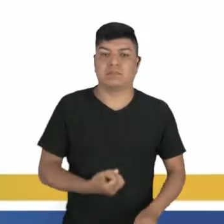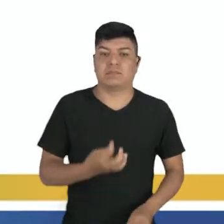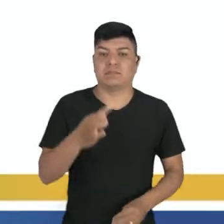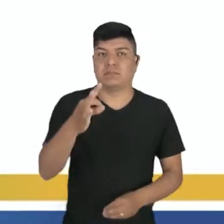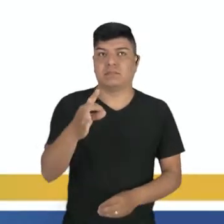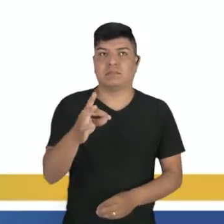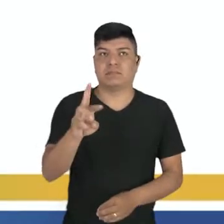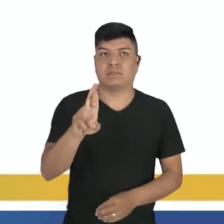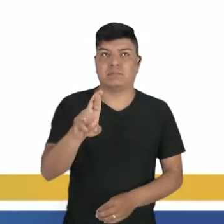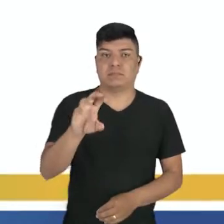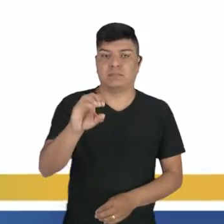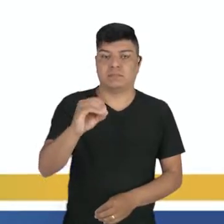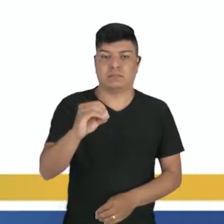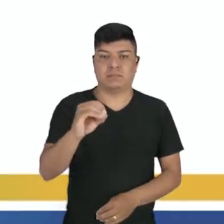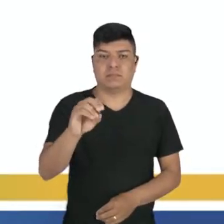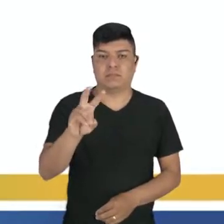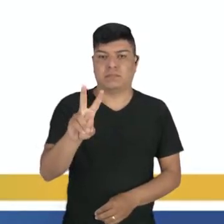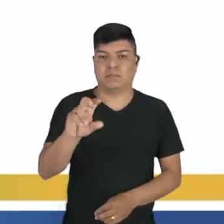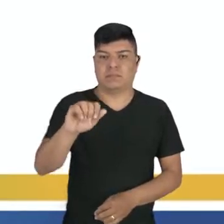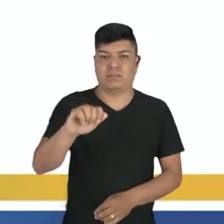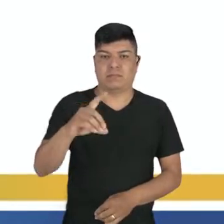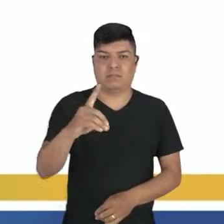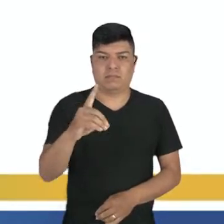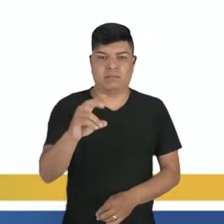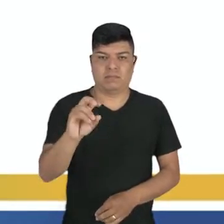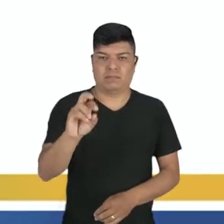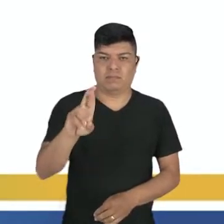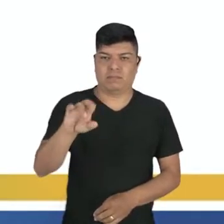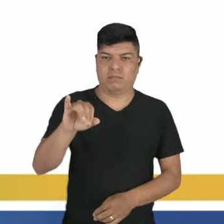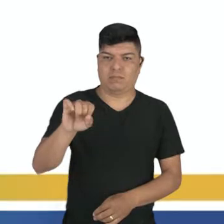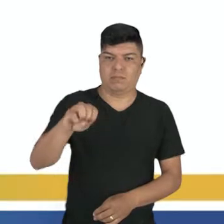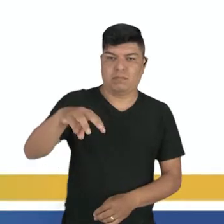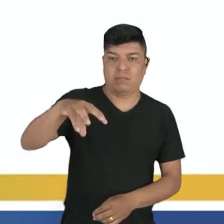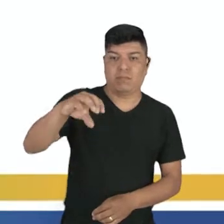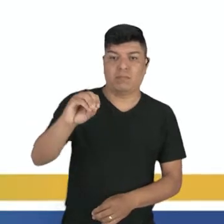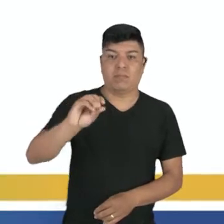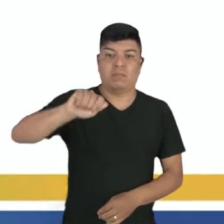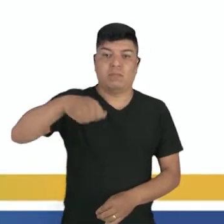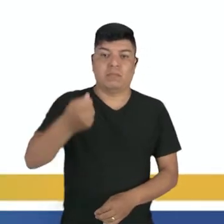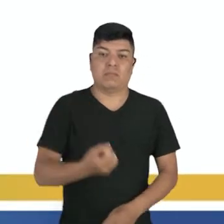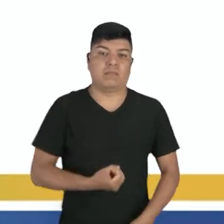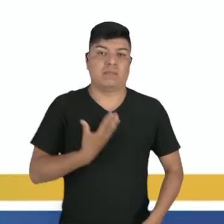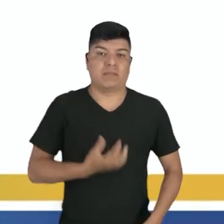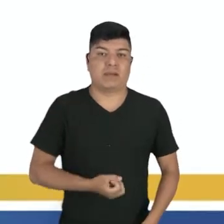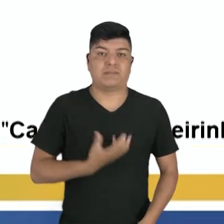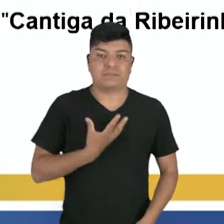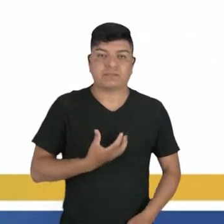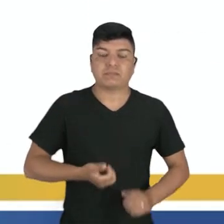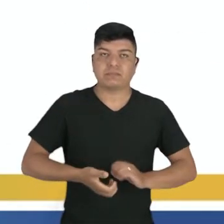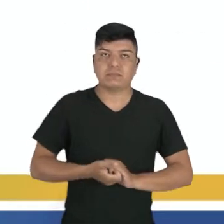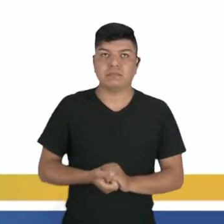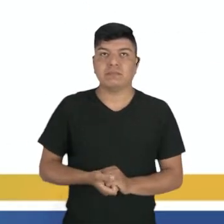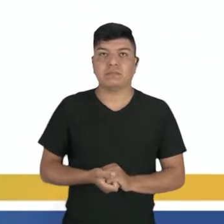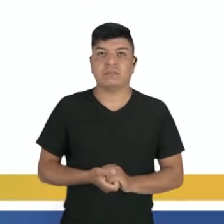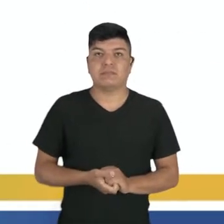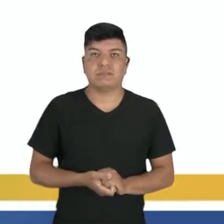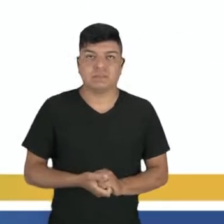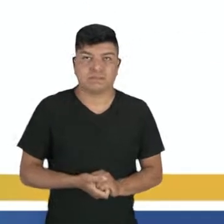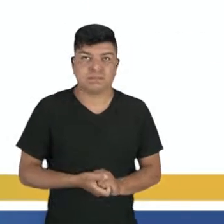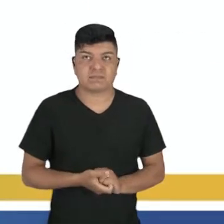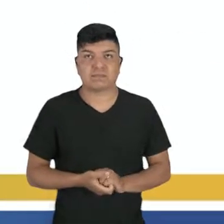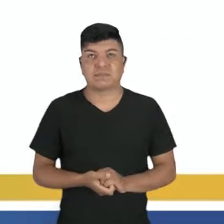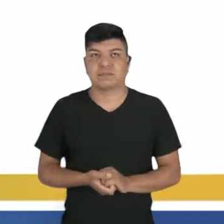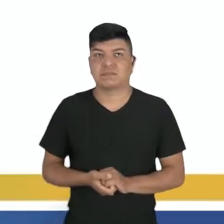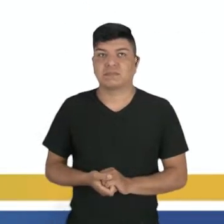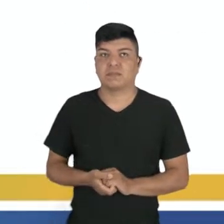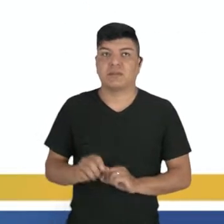primeiro período da história da literatura portuguesa e é o primeiro que nós iremos estudar, tá certo? Então vamos lá.